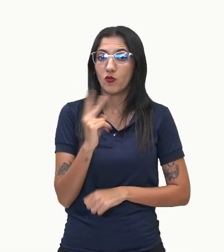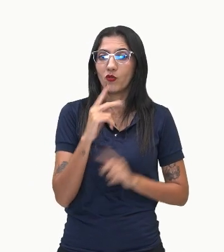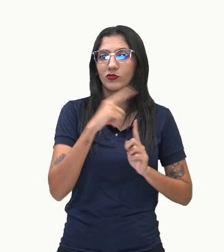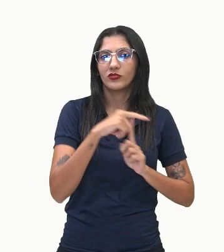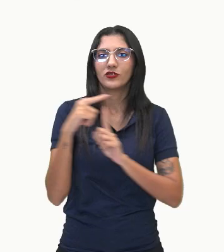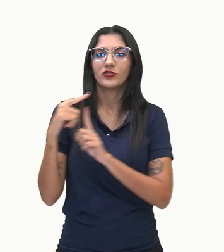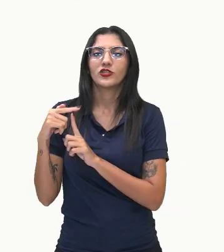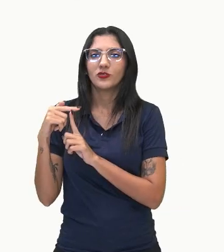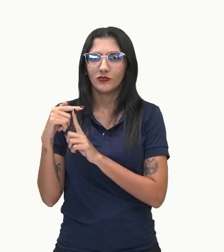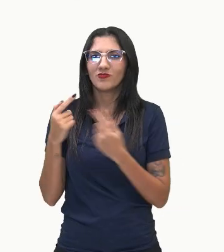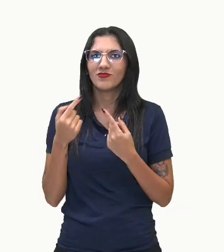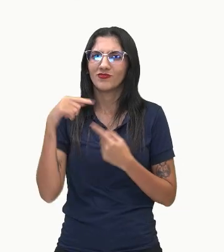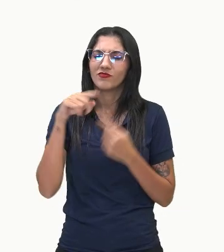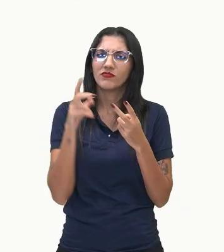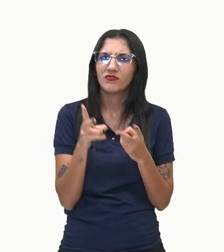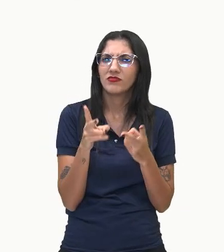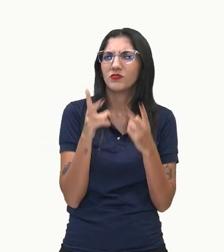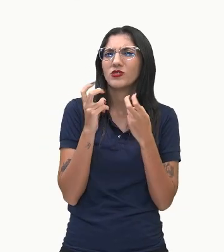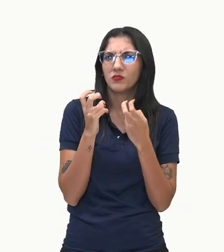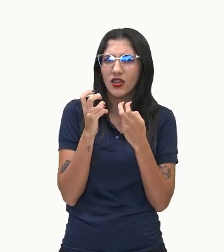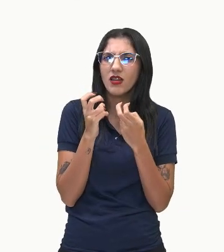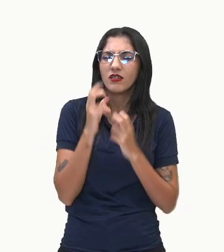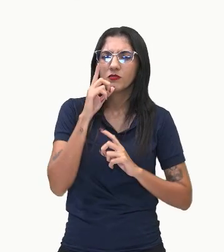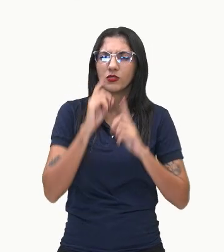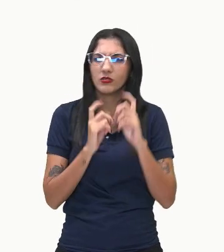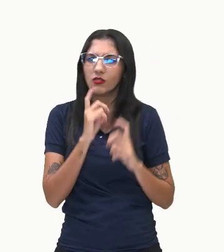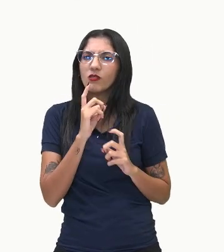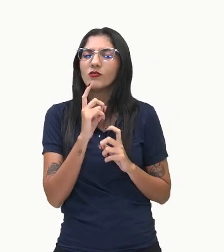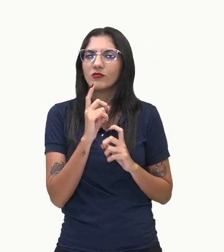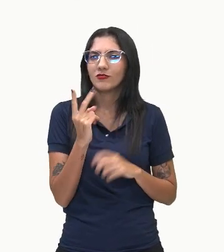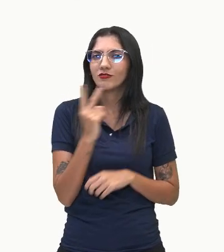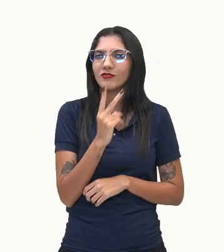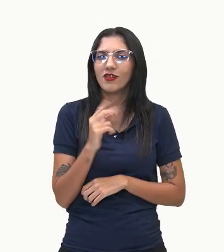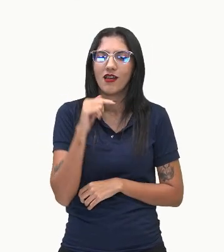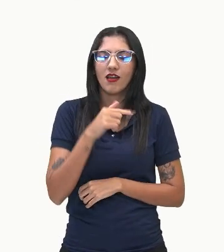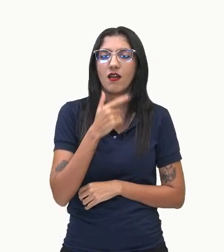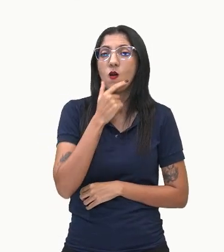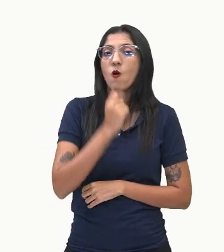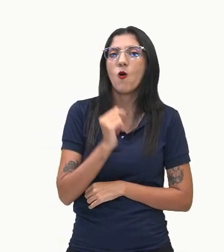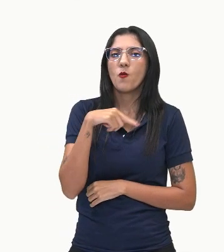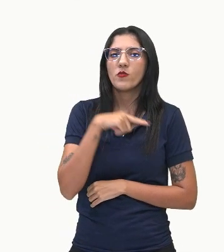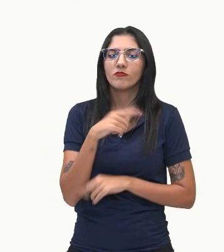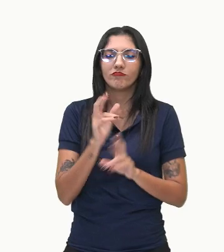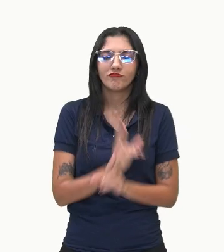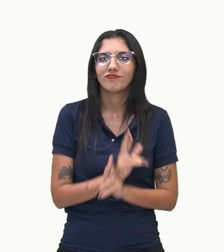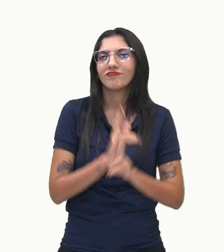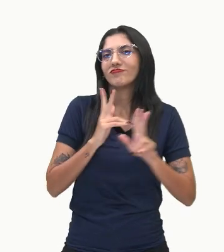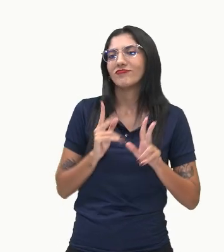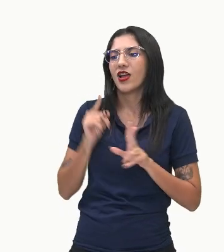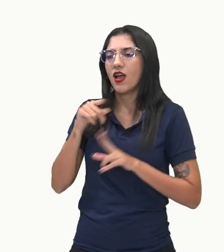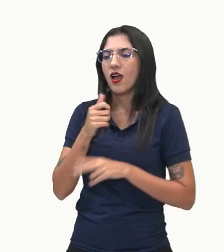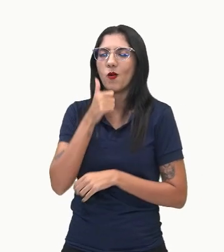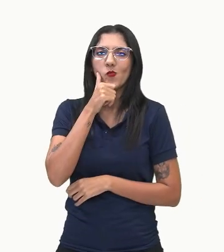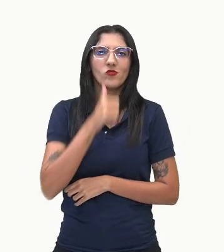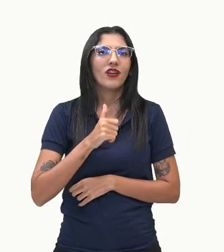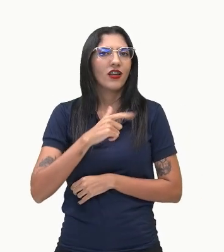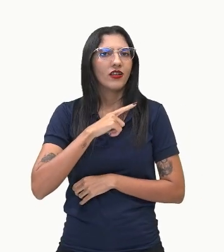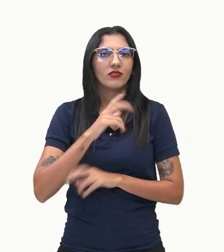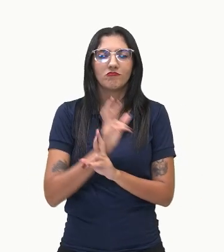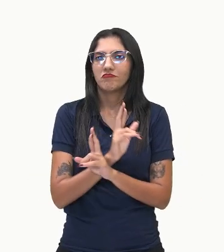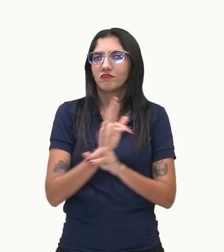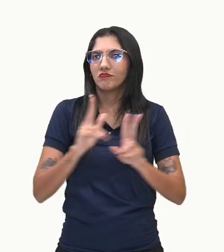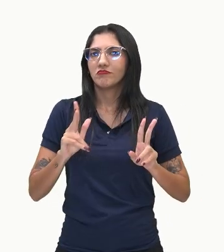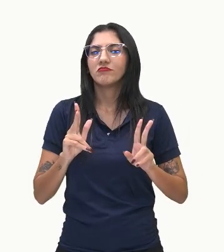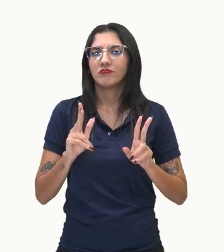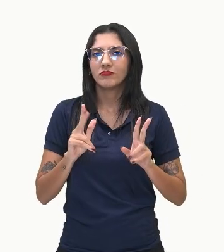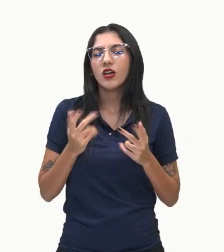informal. Vocês perceberam que o Zé, ele tem uma forma de falar diferente da Dona Clara, né? Então, podemos